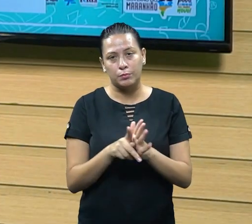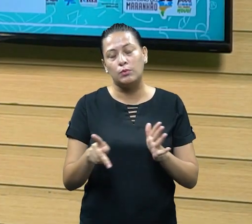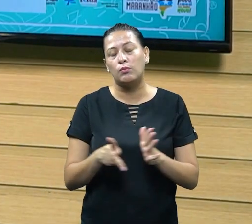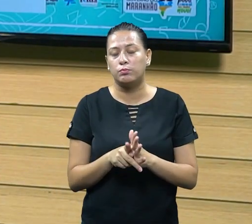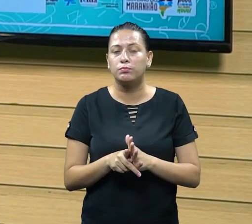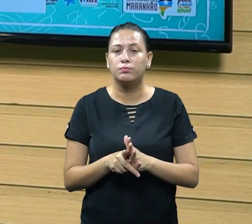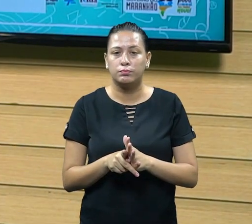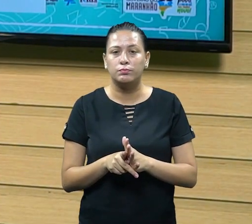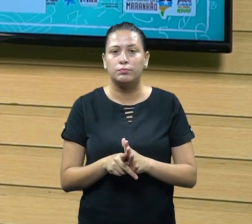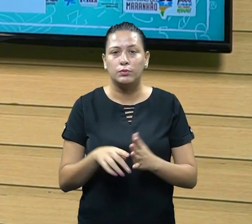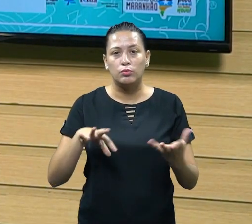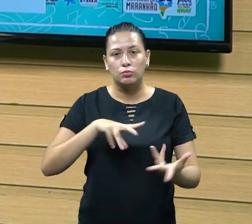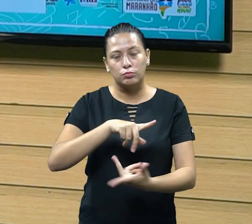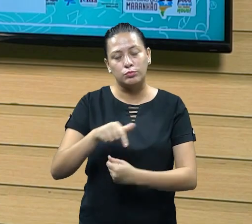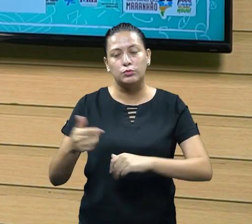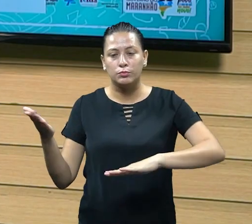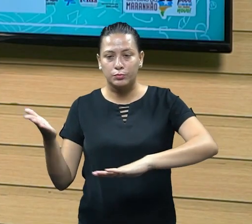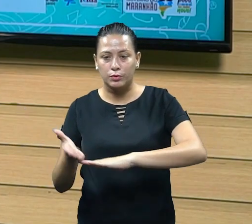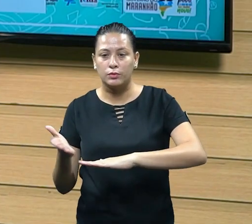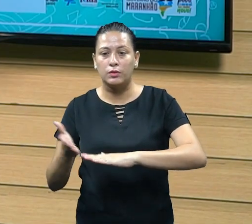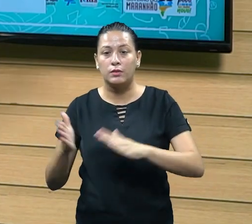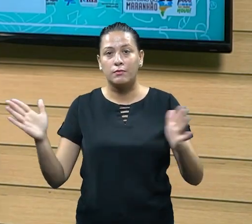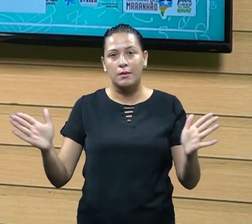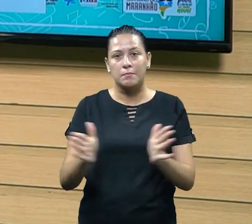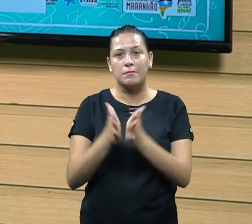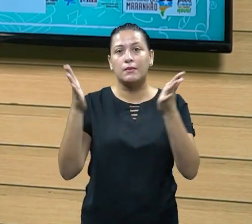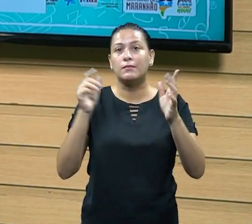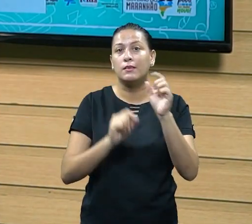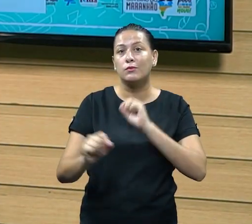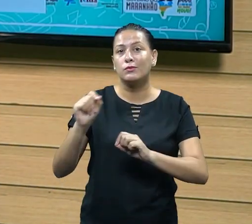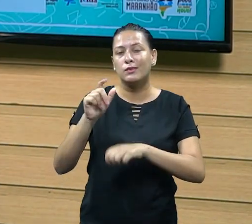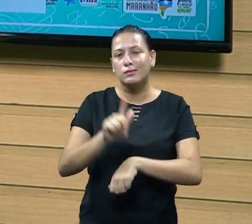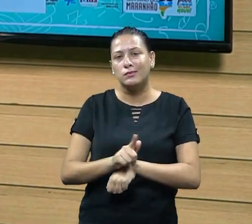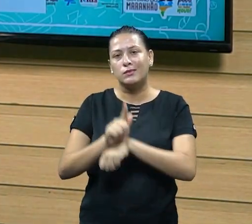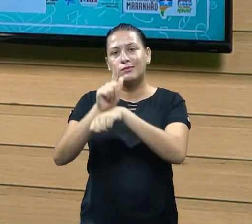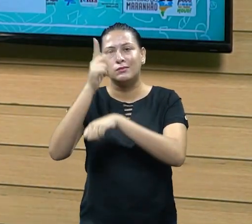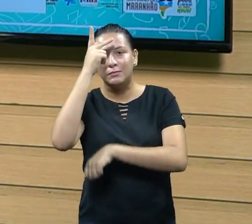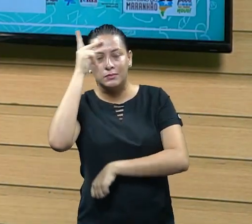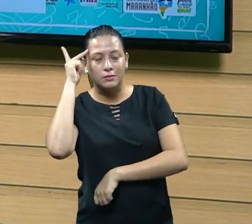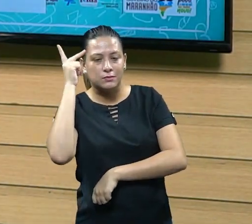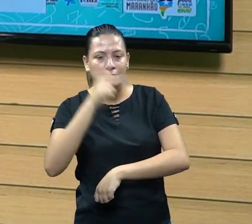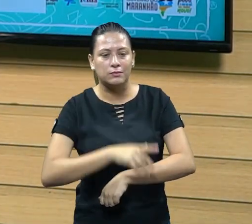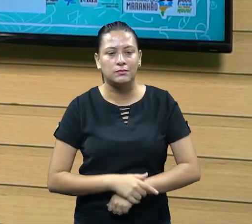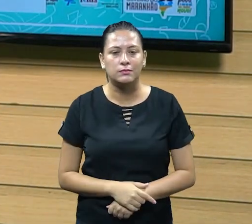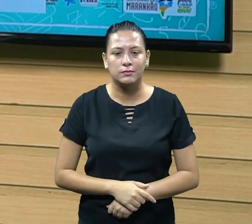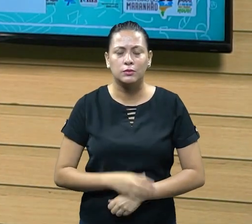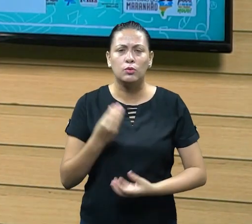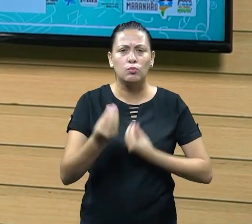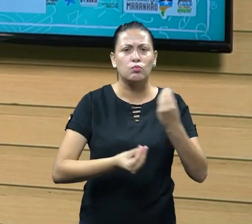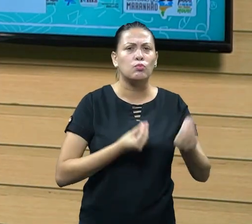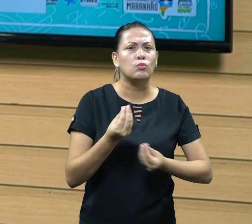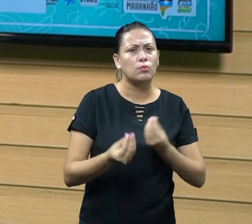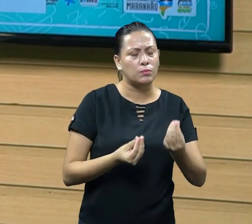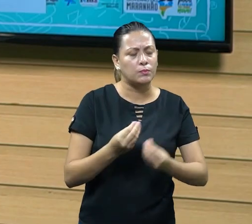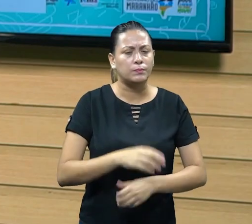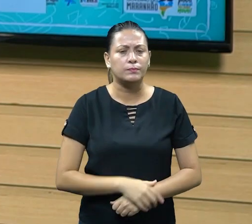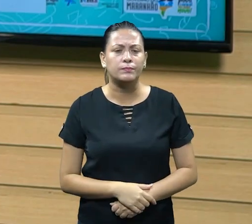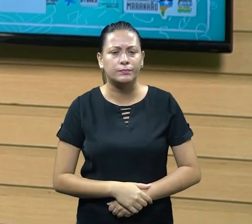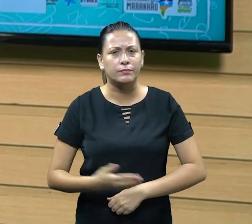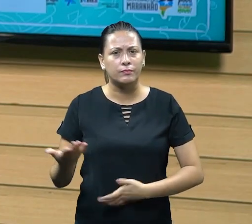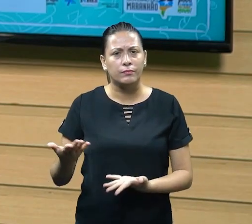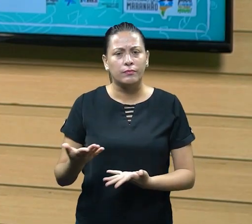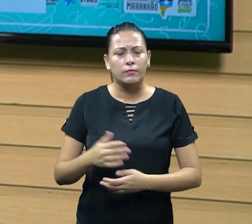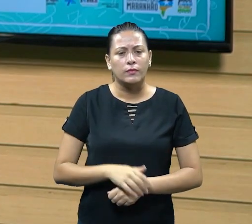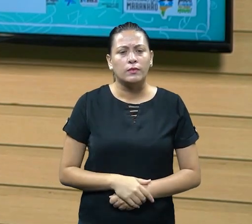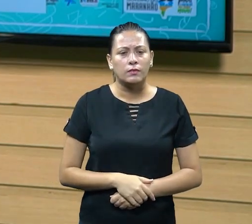que vão sofrer influência, que vão impactar diretamente na gestão de pessoas. Então não tem como gerir pessoas, buscar